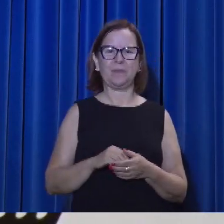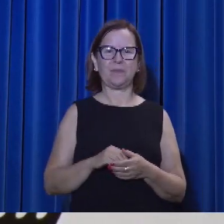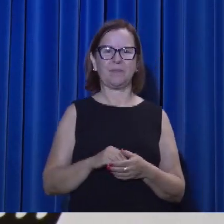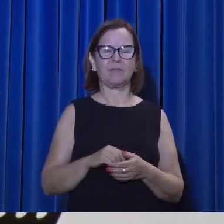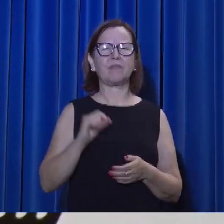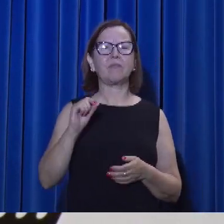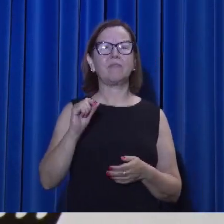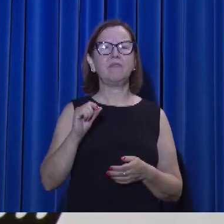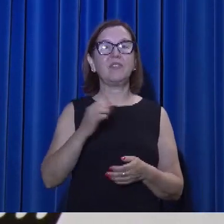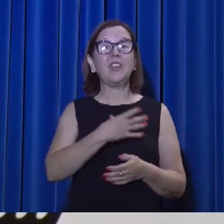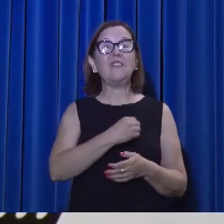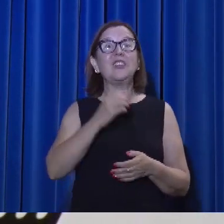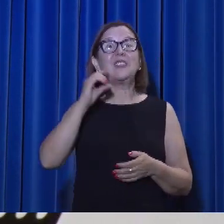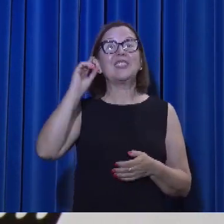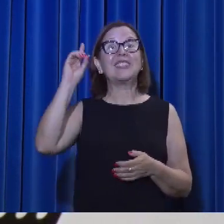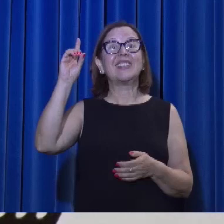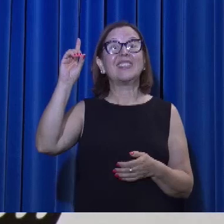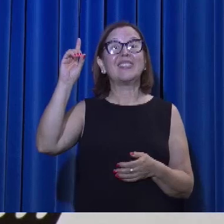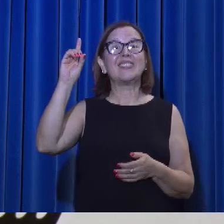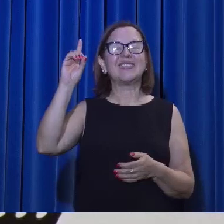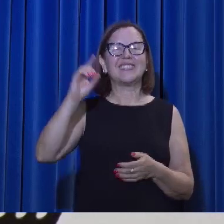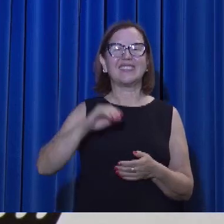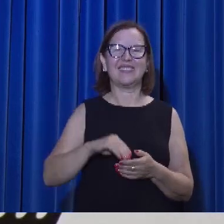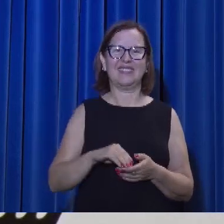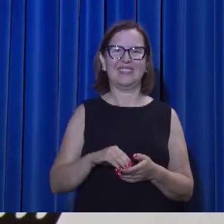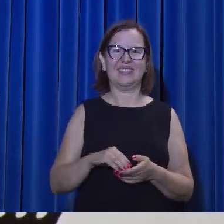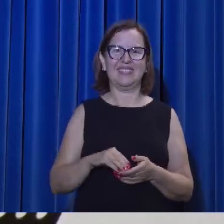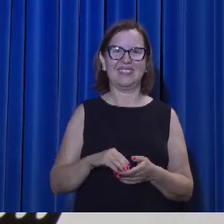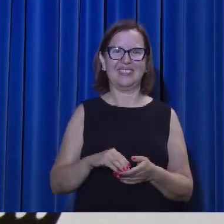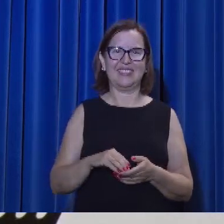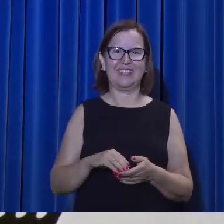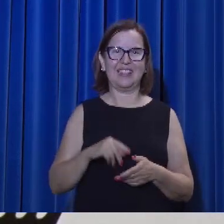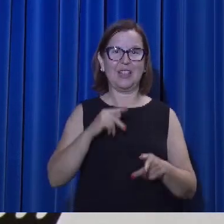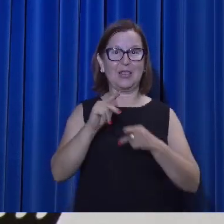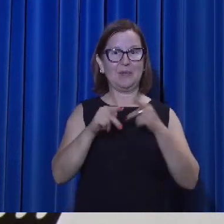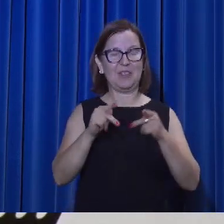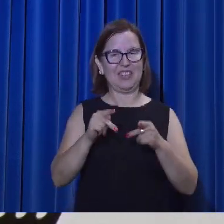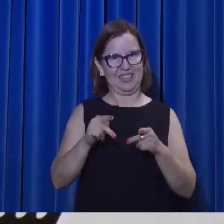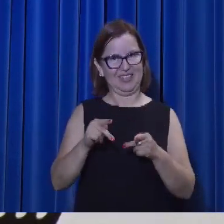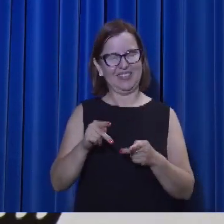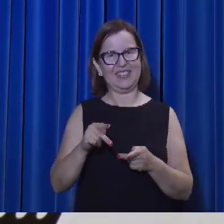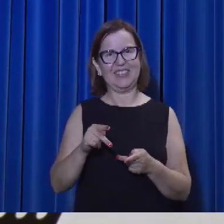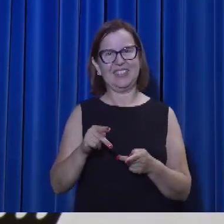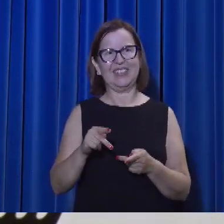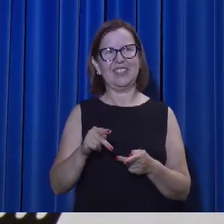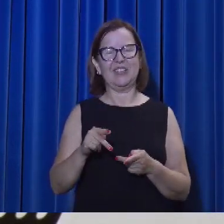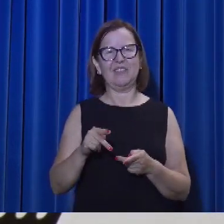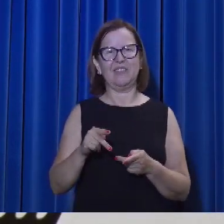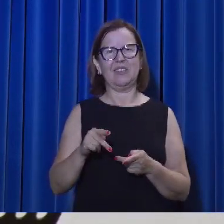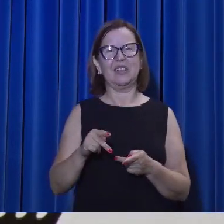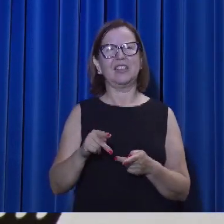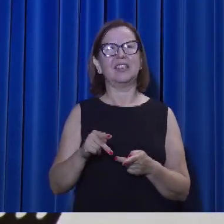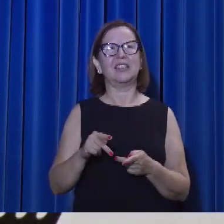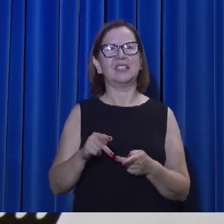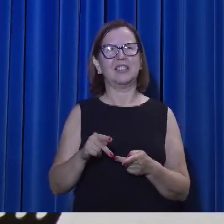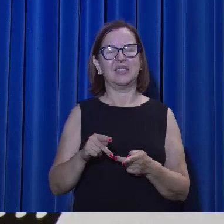Quem são os filhos de Deus, meus irmãos? Aqueles que reconheceram que nasceram em trevas.